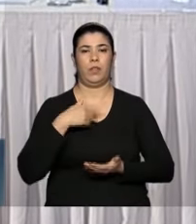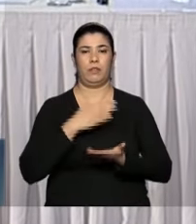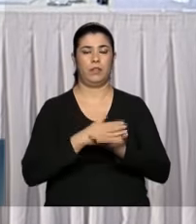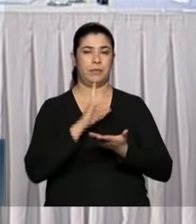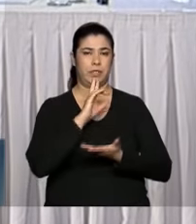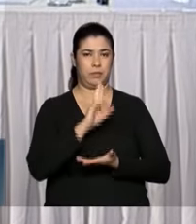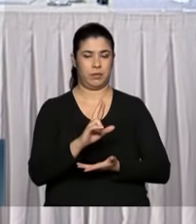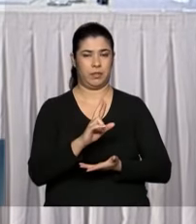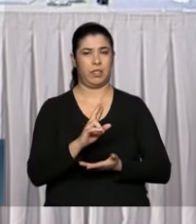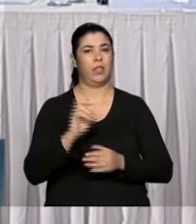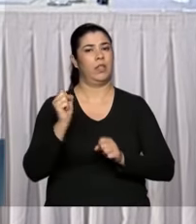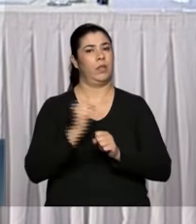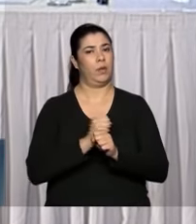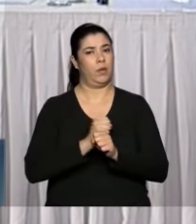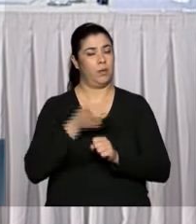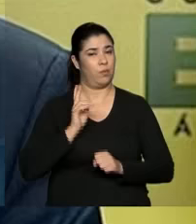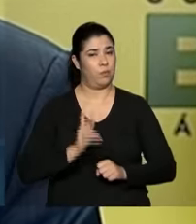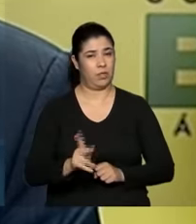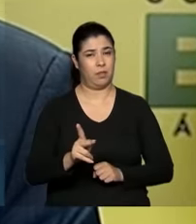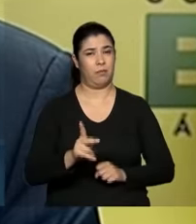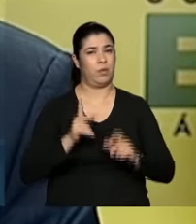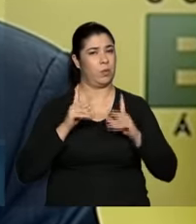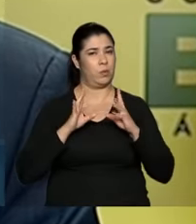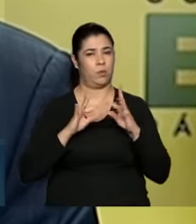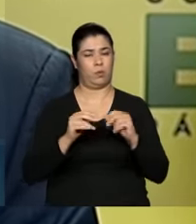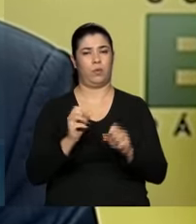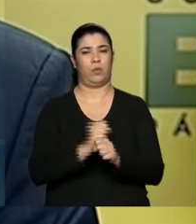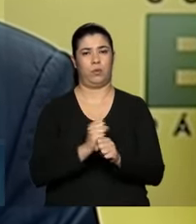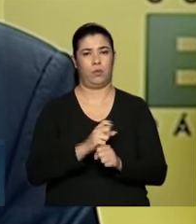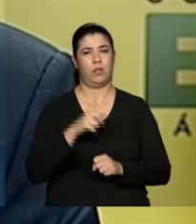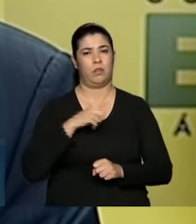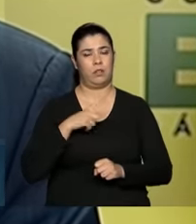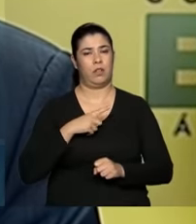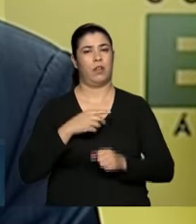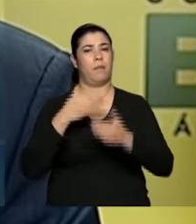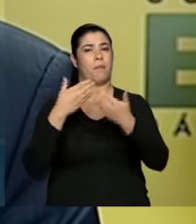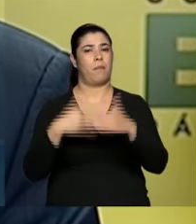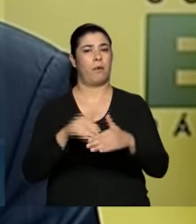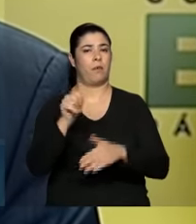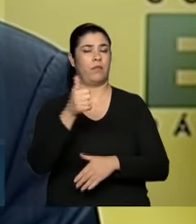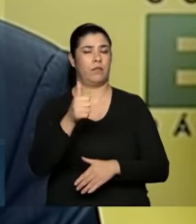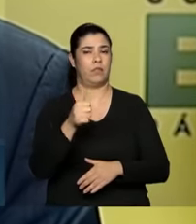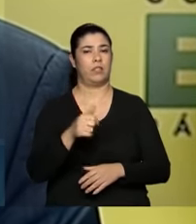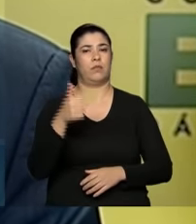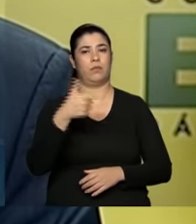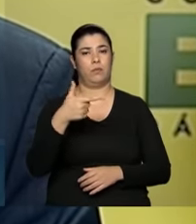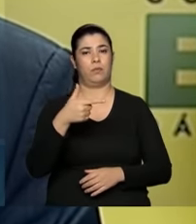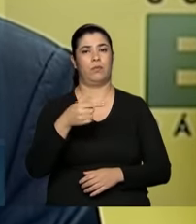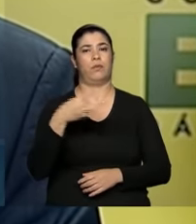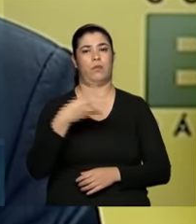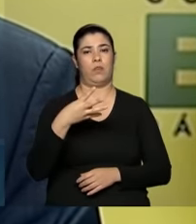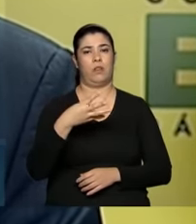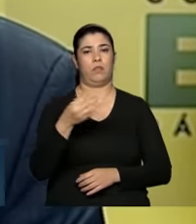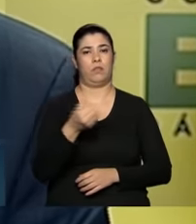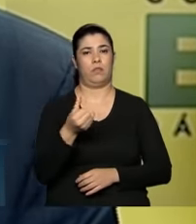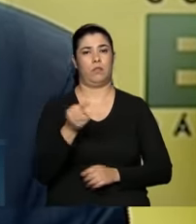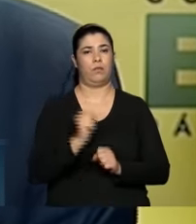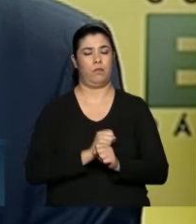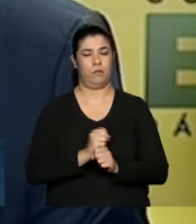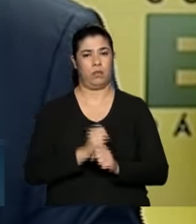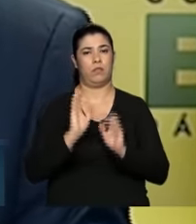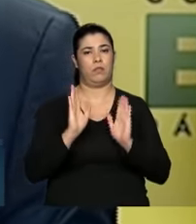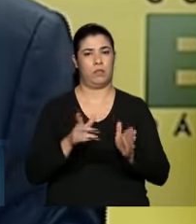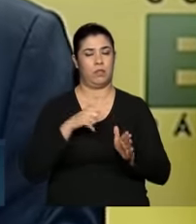completa. Todo ano você avalia o segundo, quarto e sexto anos. É isso. Quer dizer, todo ano você